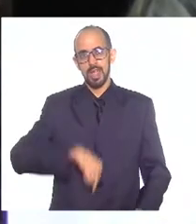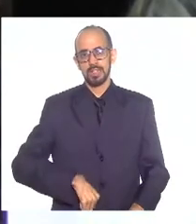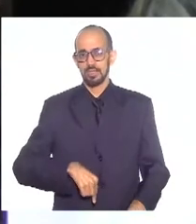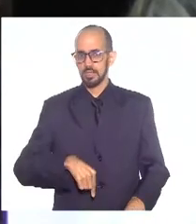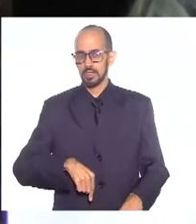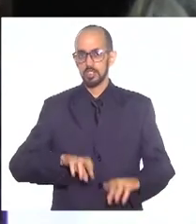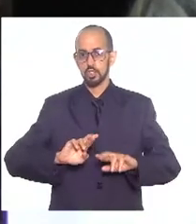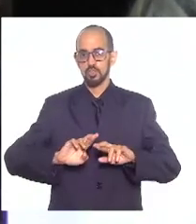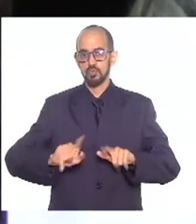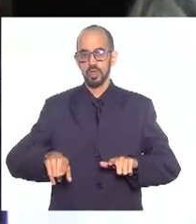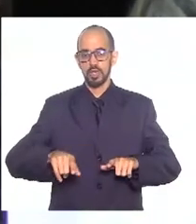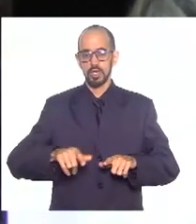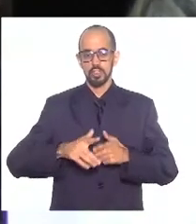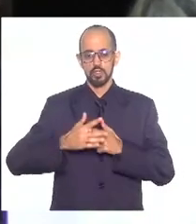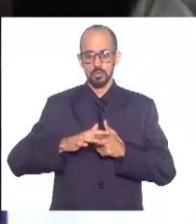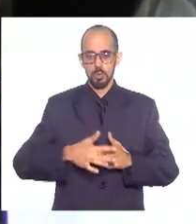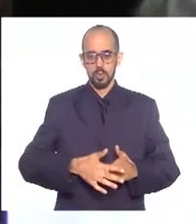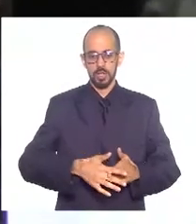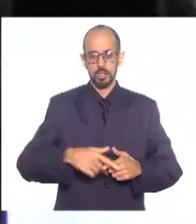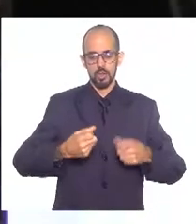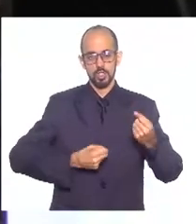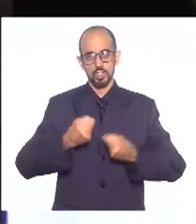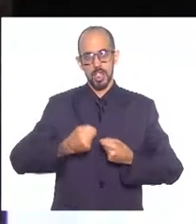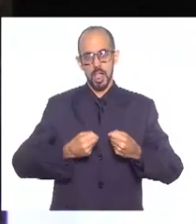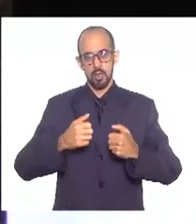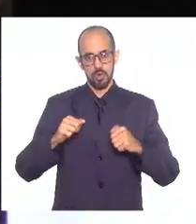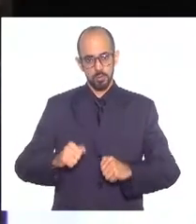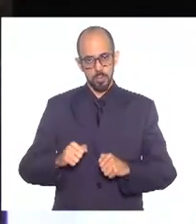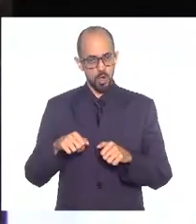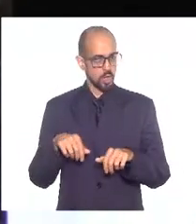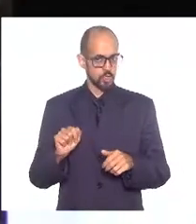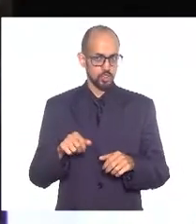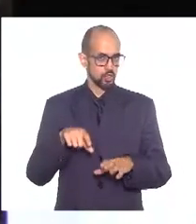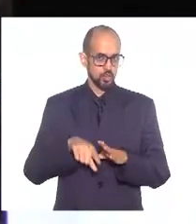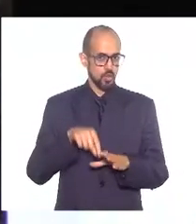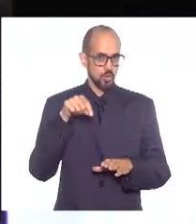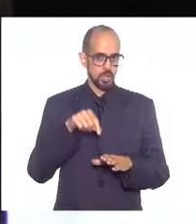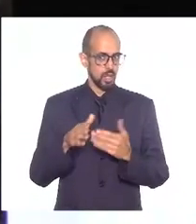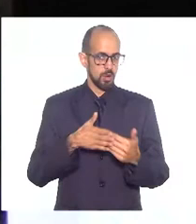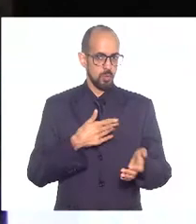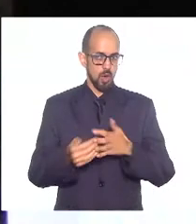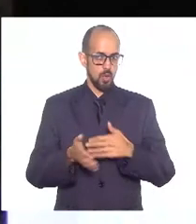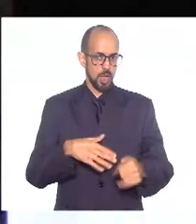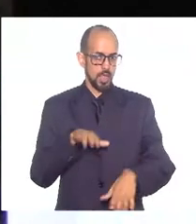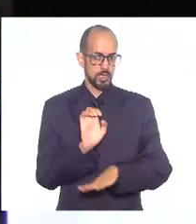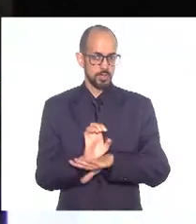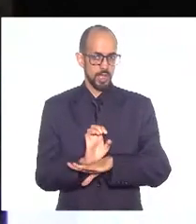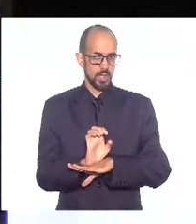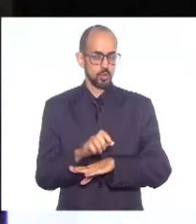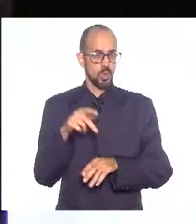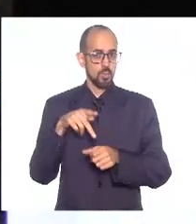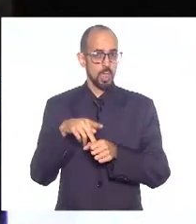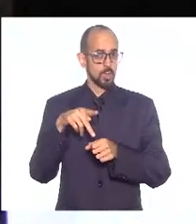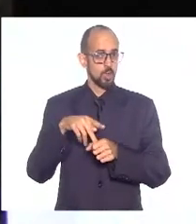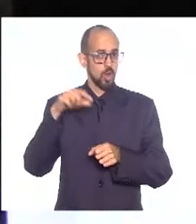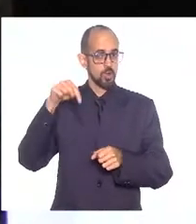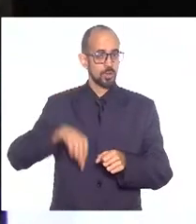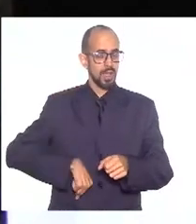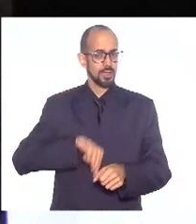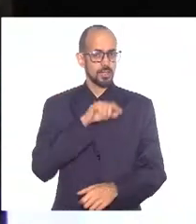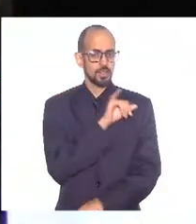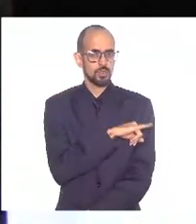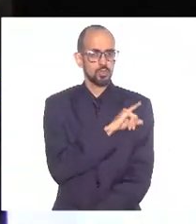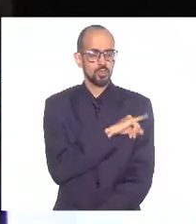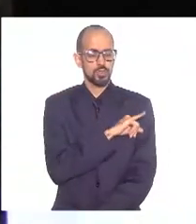montadora de automóvel que pode se instalar no norte ou no sul, o petróleo está aqui. E a